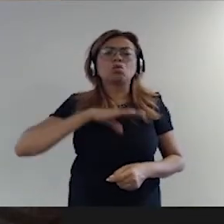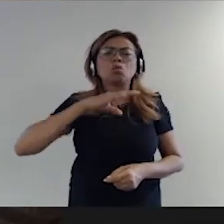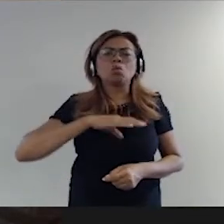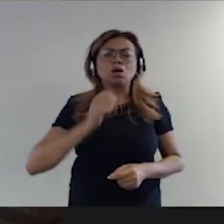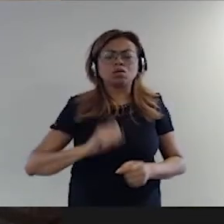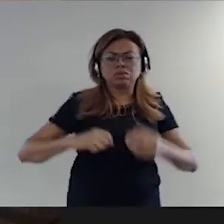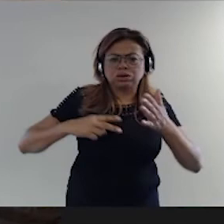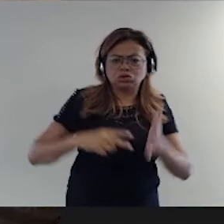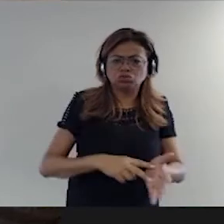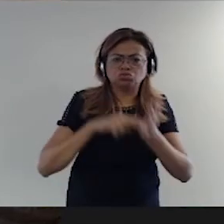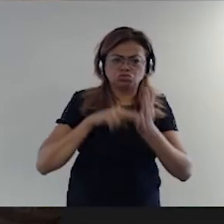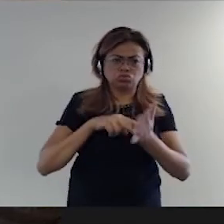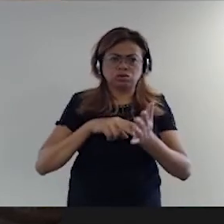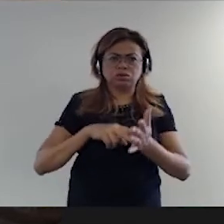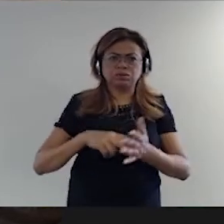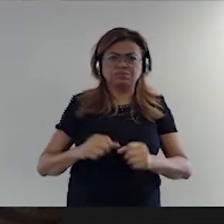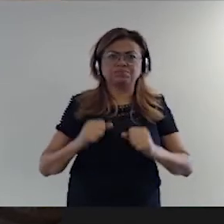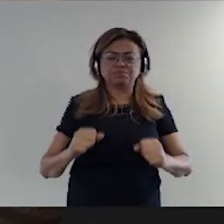dura, de forma firme,